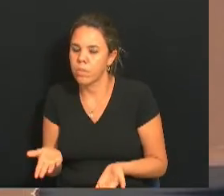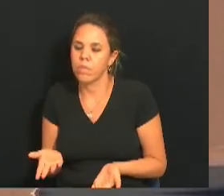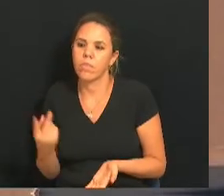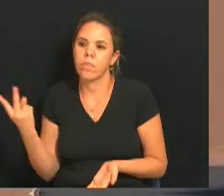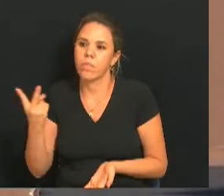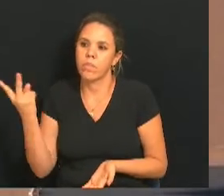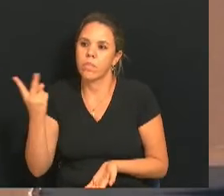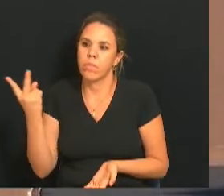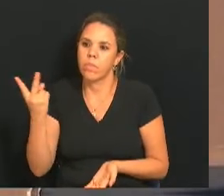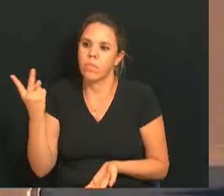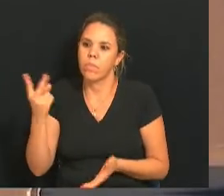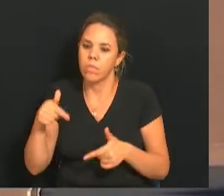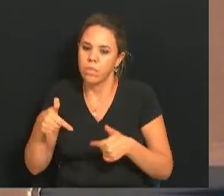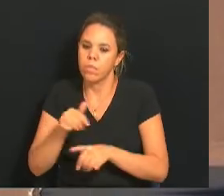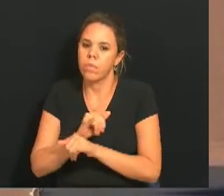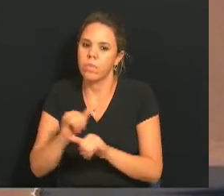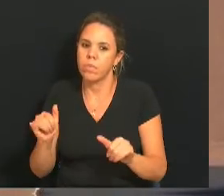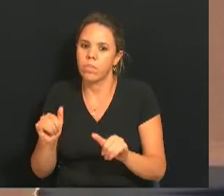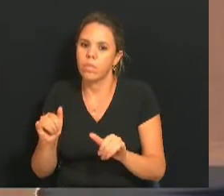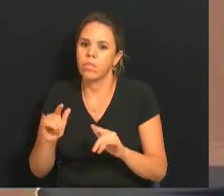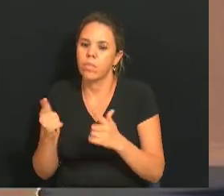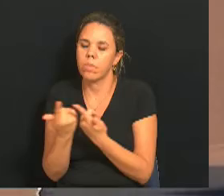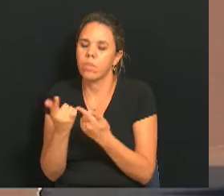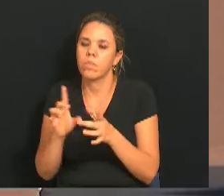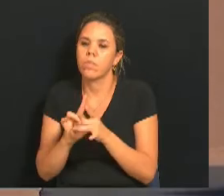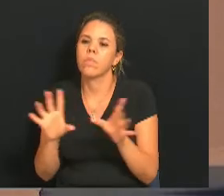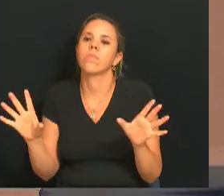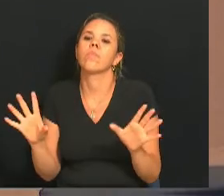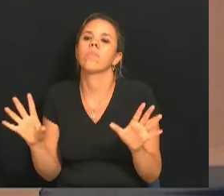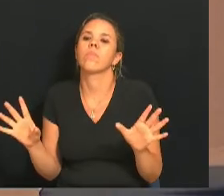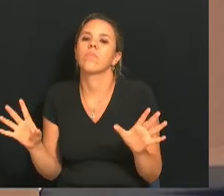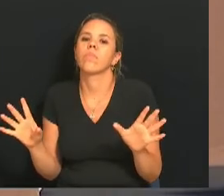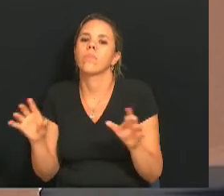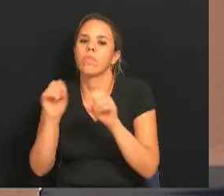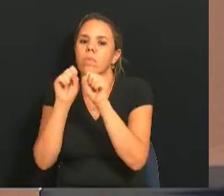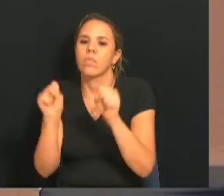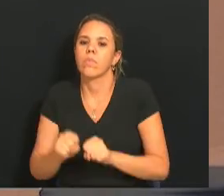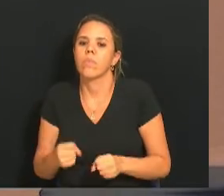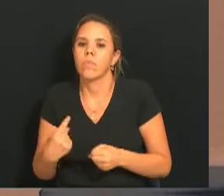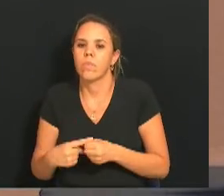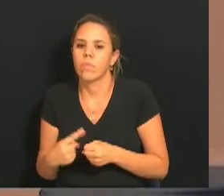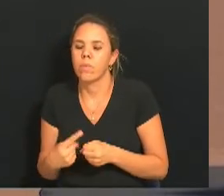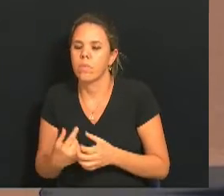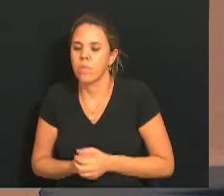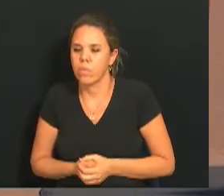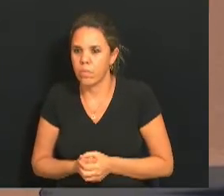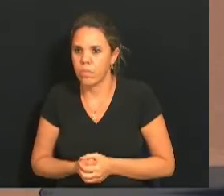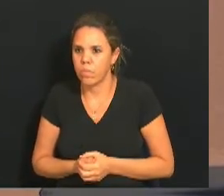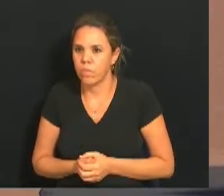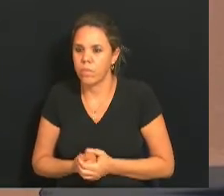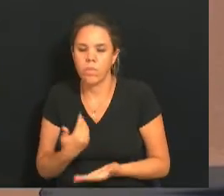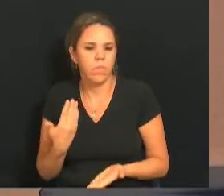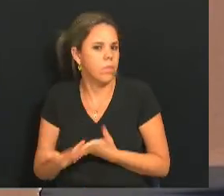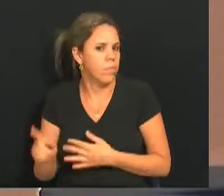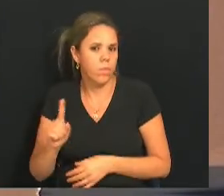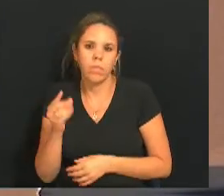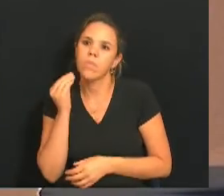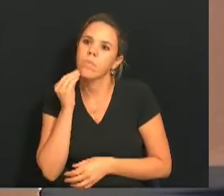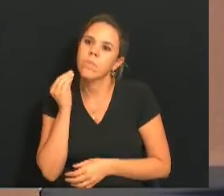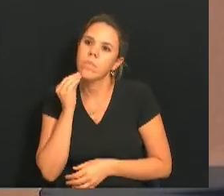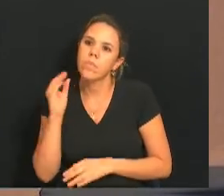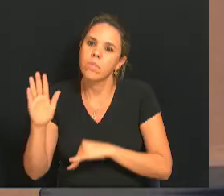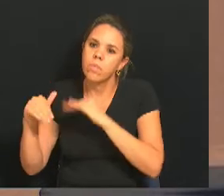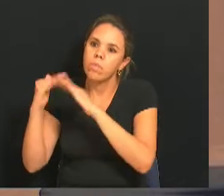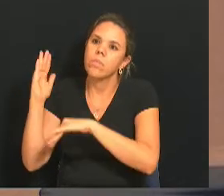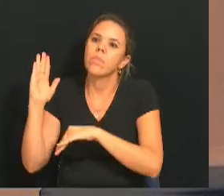valorizar e de reforçar a gestão democrática no âmbito do sistema municipal, mas que a gente não perdesse a oportunidade de avançar um